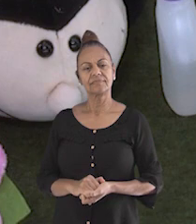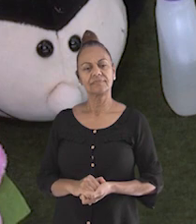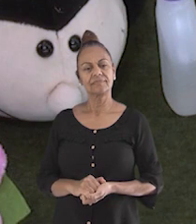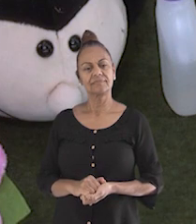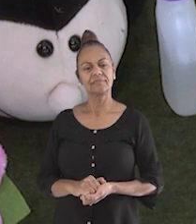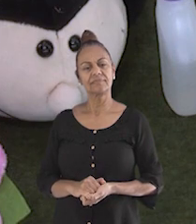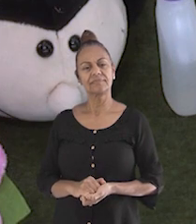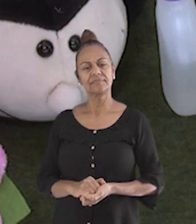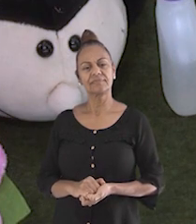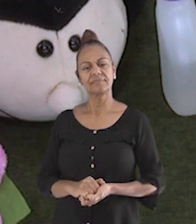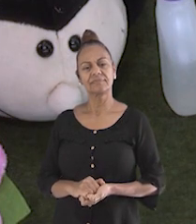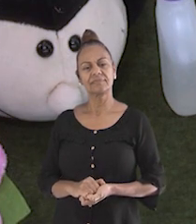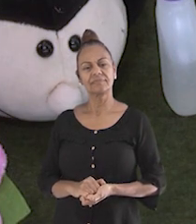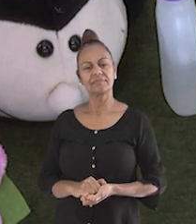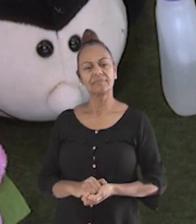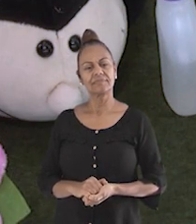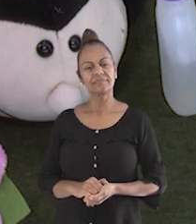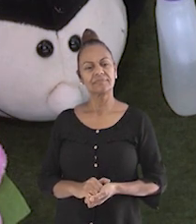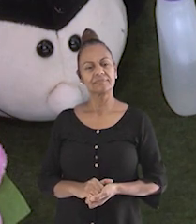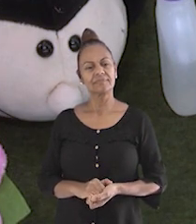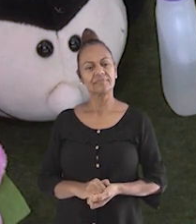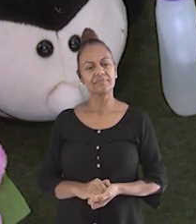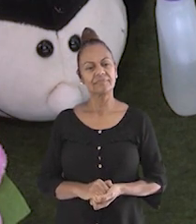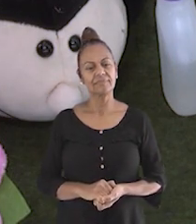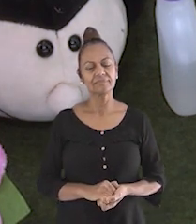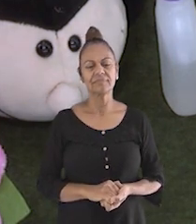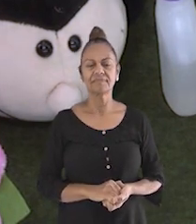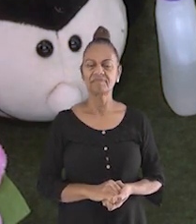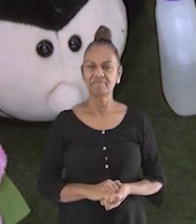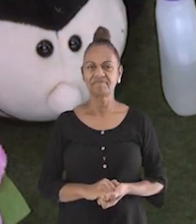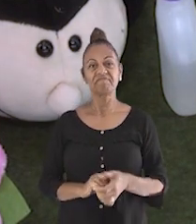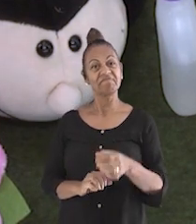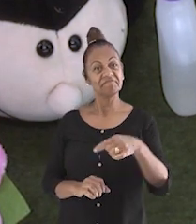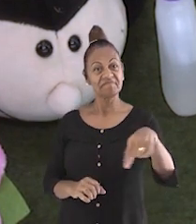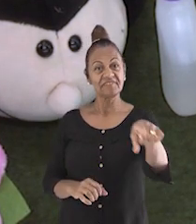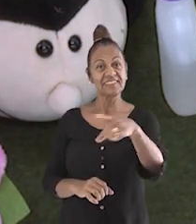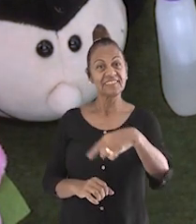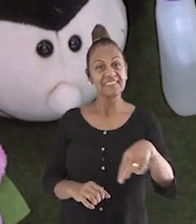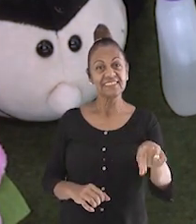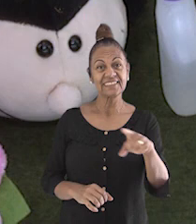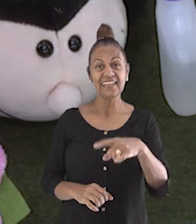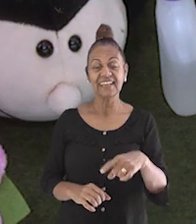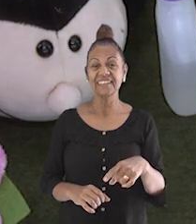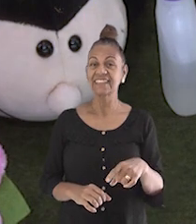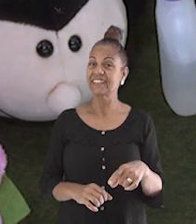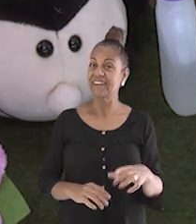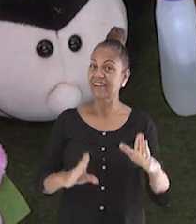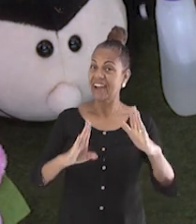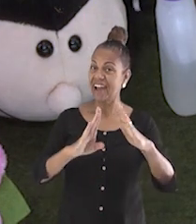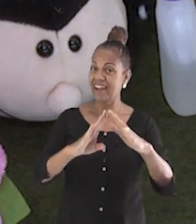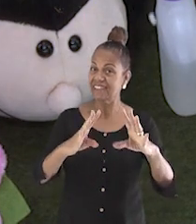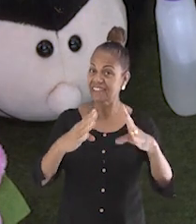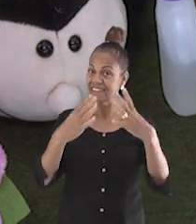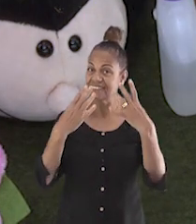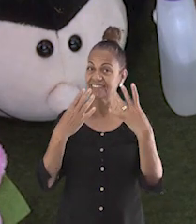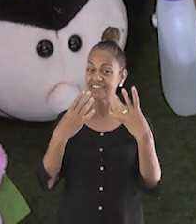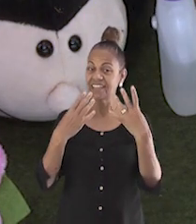Minha borboleta está feliz porque está aqui com vocês no DV em Casa na TV.